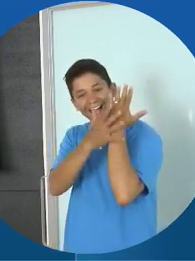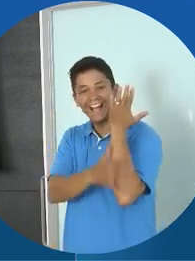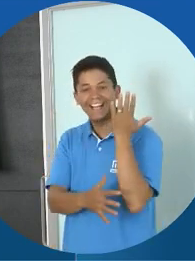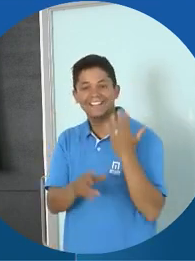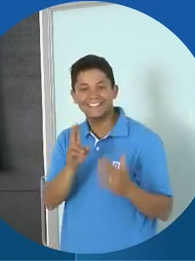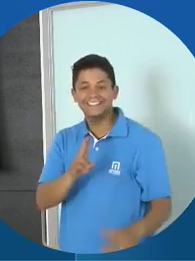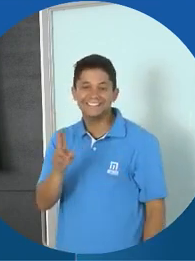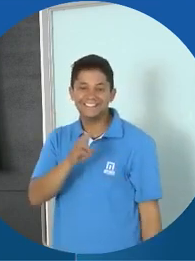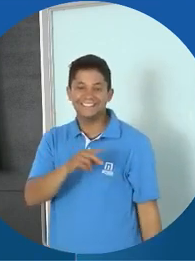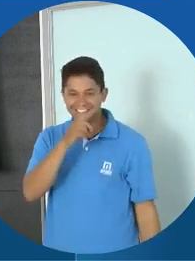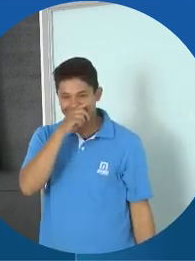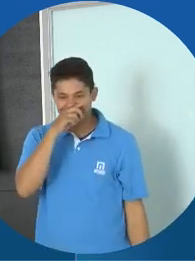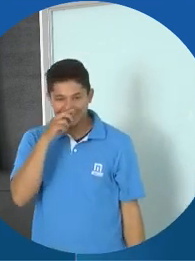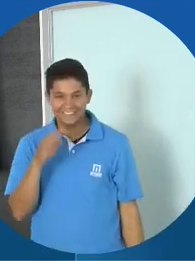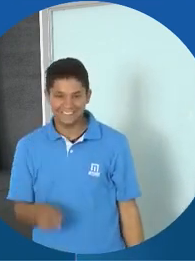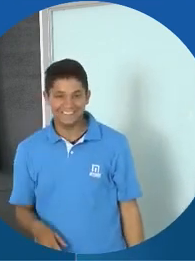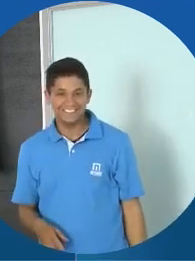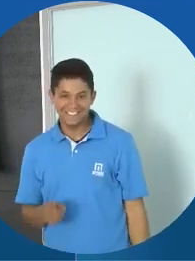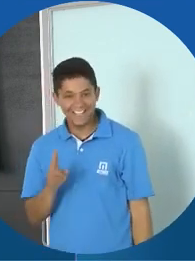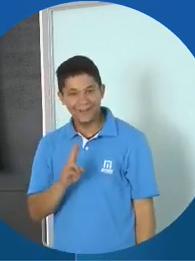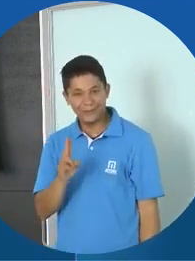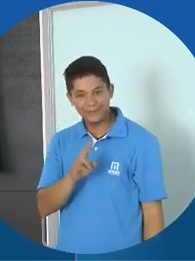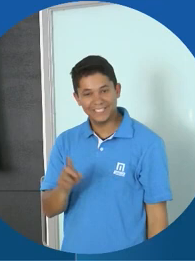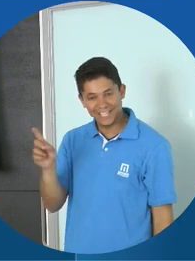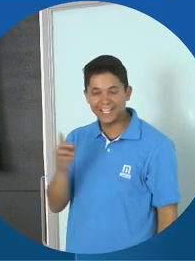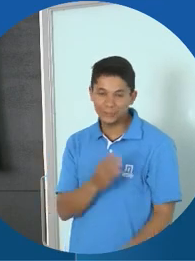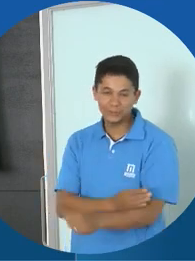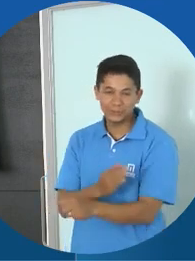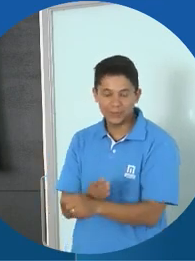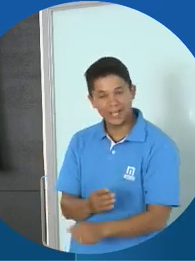com o solo, nós vemos para situações que